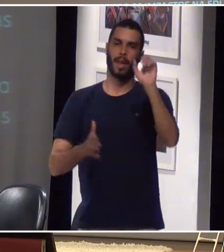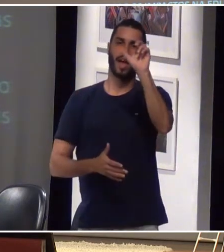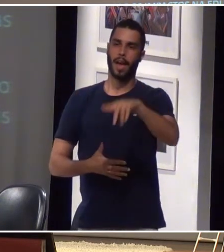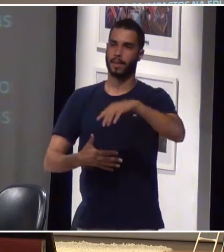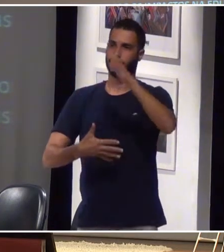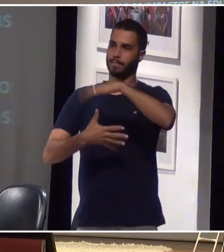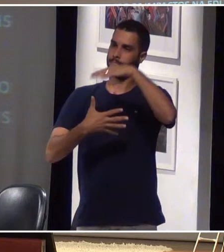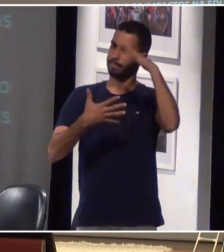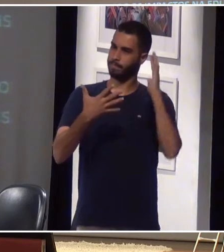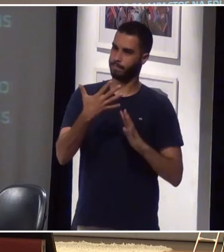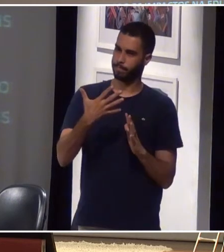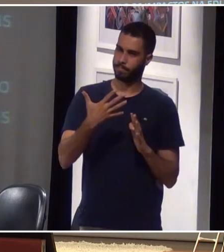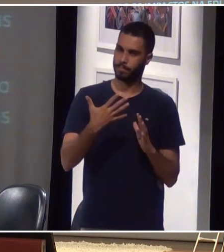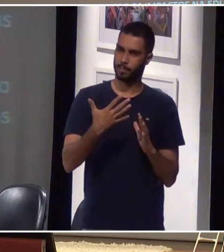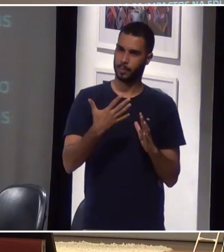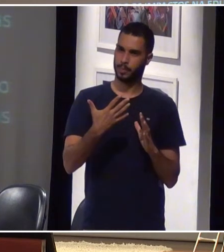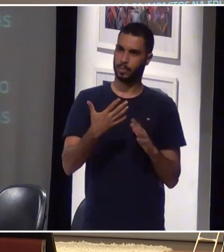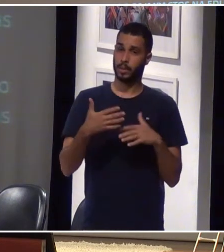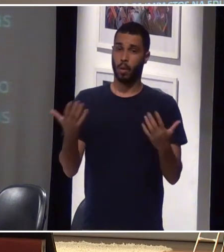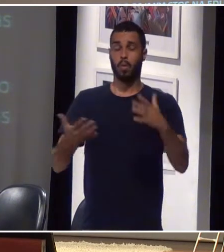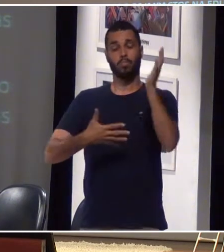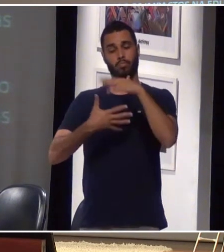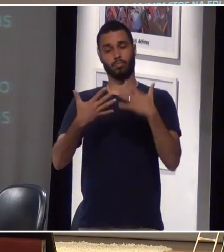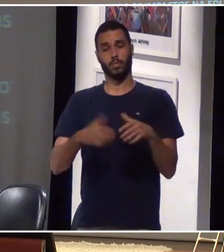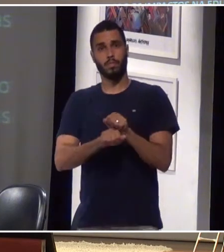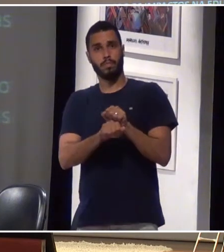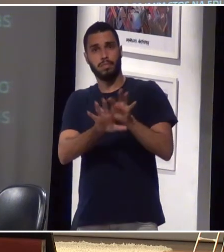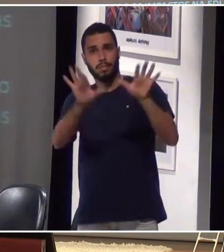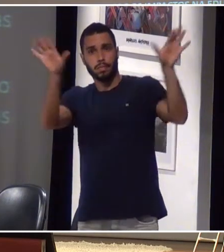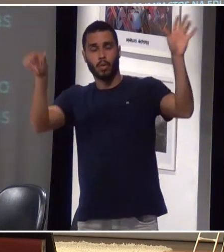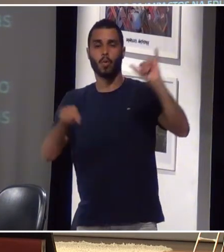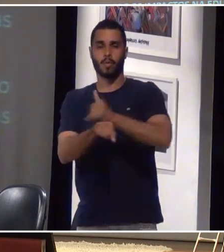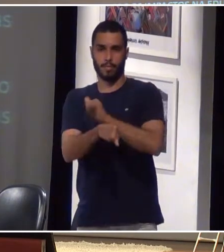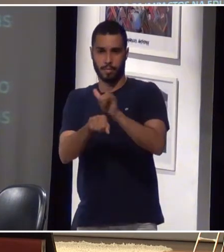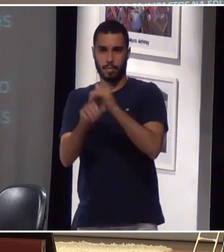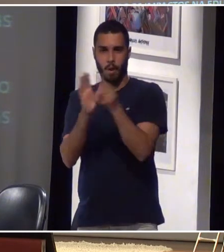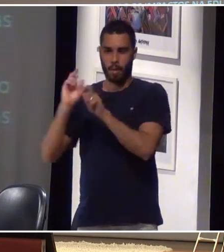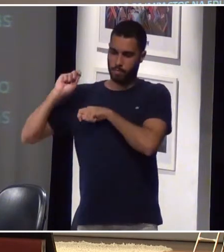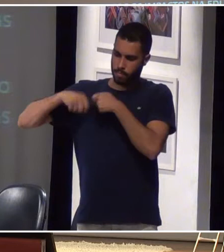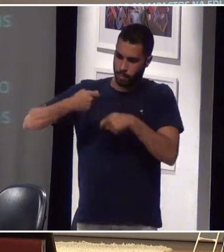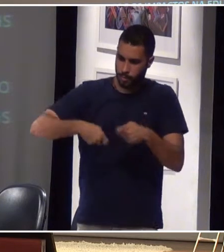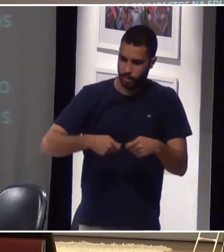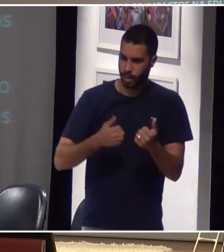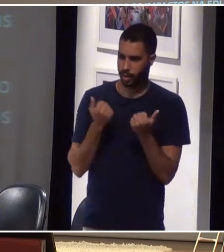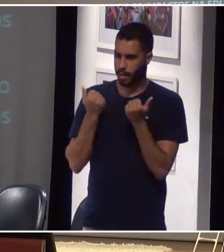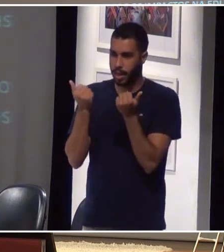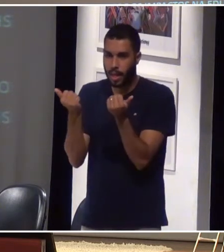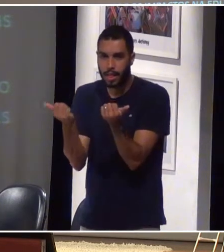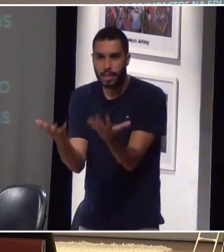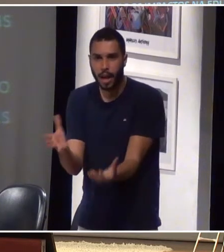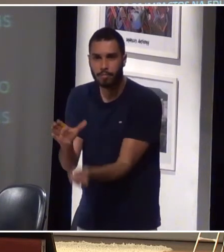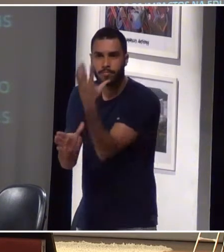escola comum. Né? Então, a proliferação da Libras, como estratégia de governamento, produz efeitos como essa diminuição